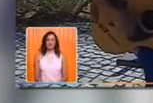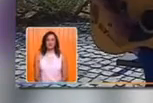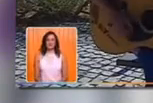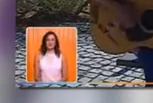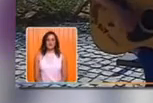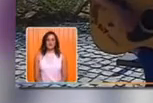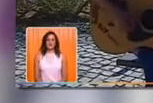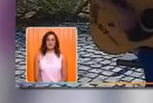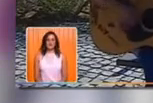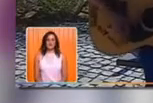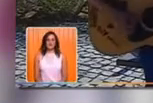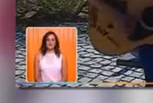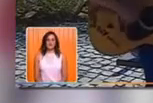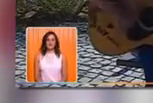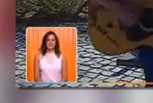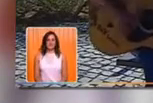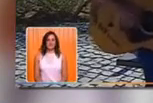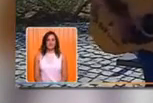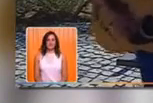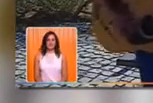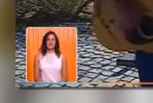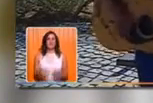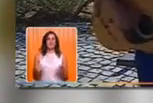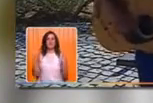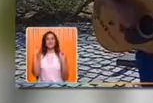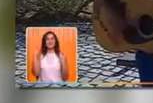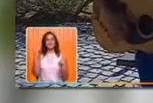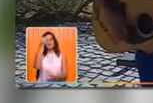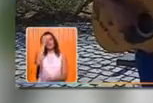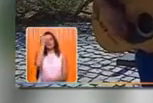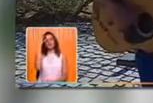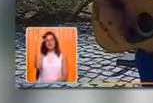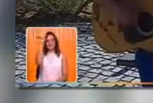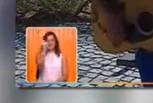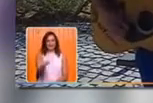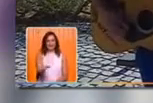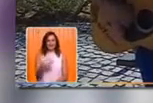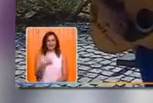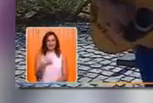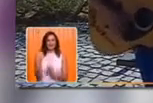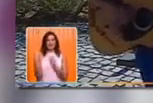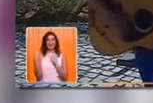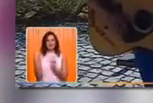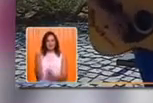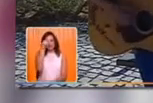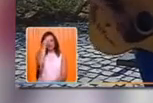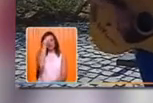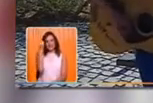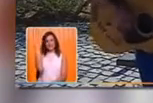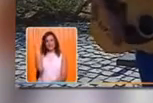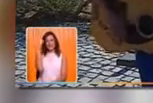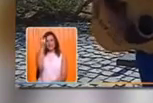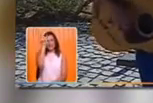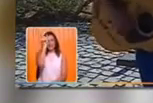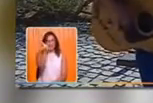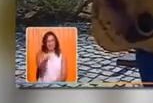mas nunca esqueci de ti eu nunca esqueci